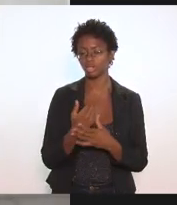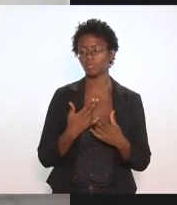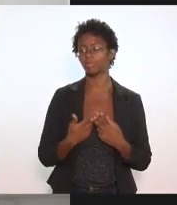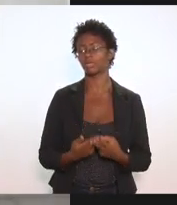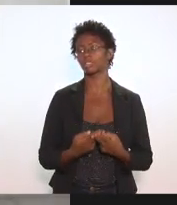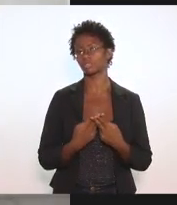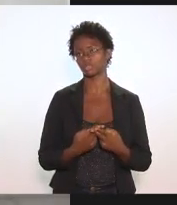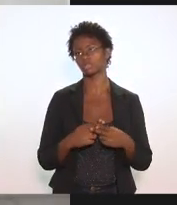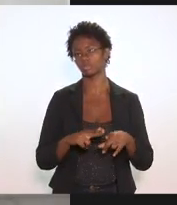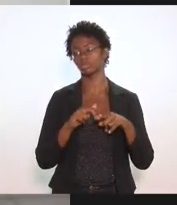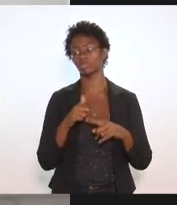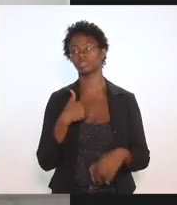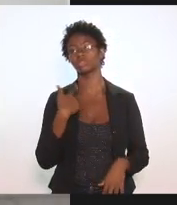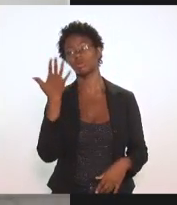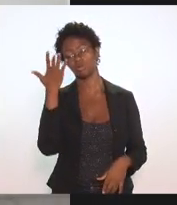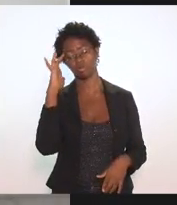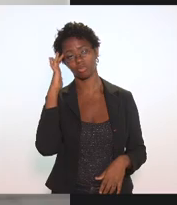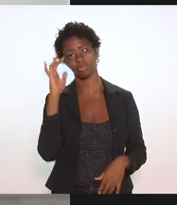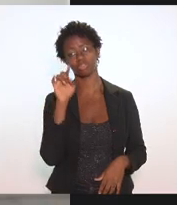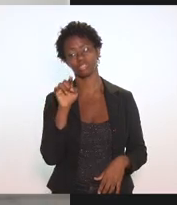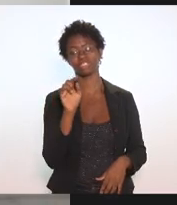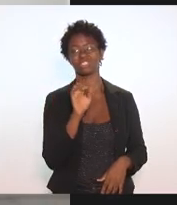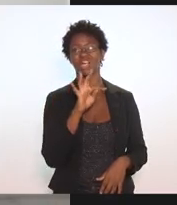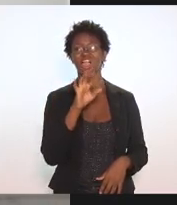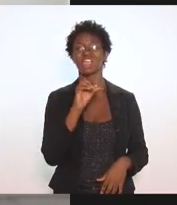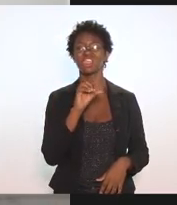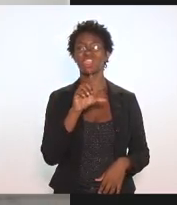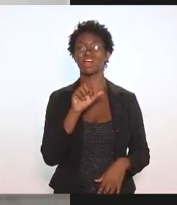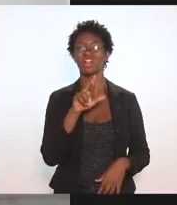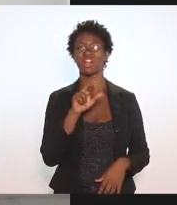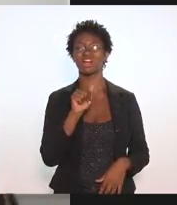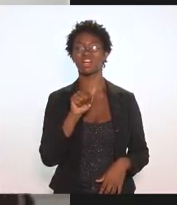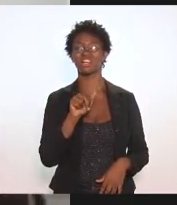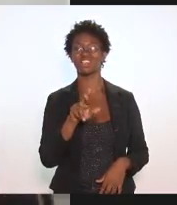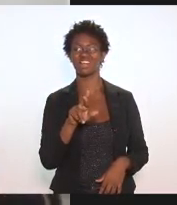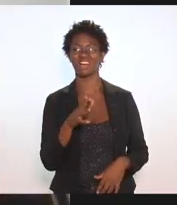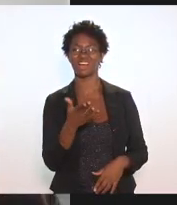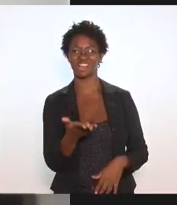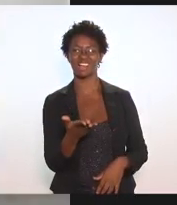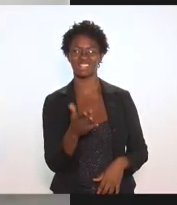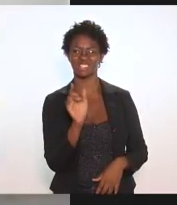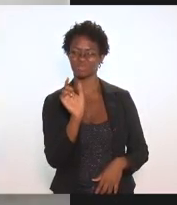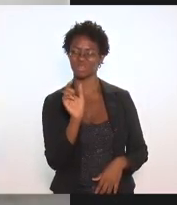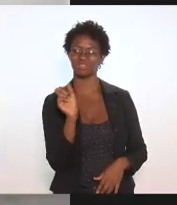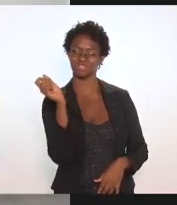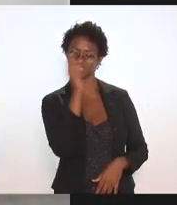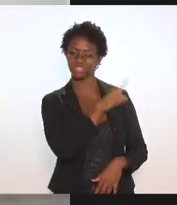que esse termo tolerar também é muito difícil, porque tolerar